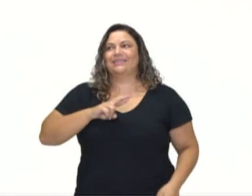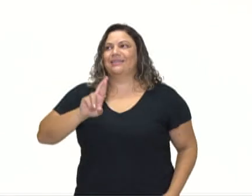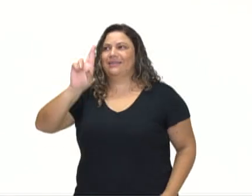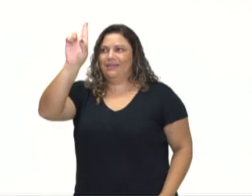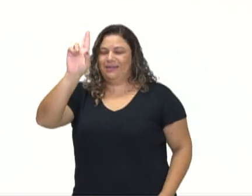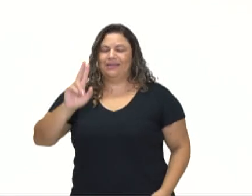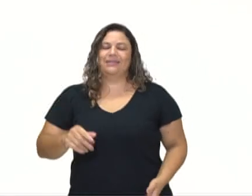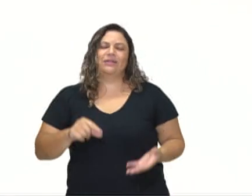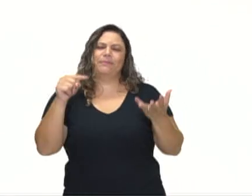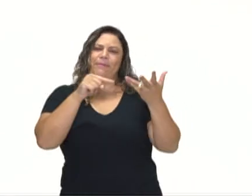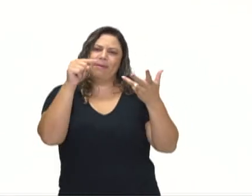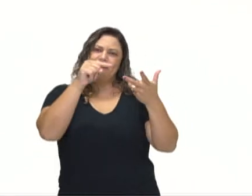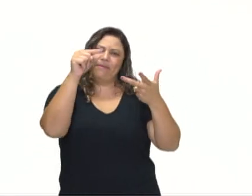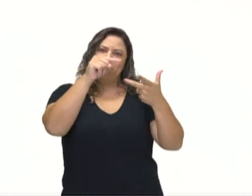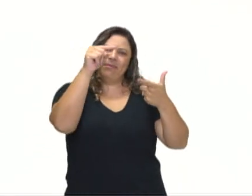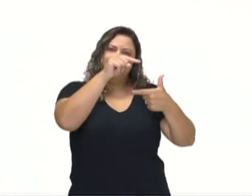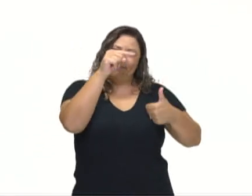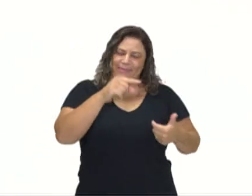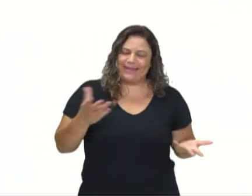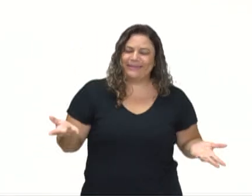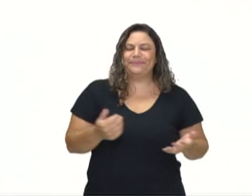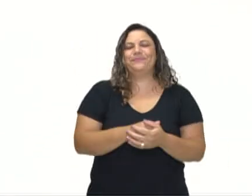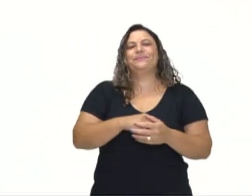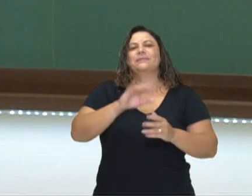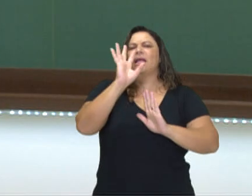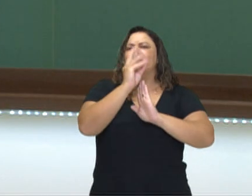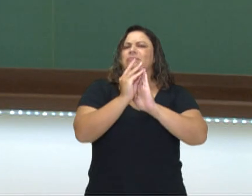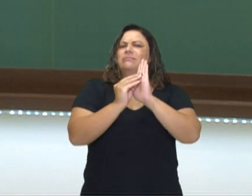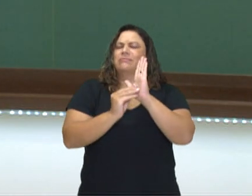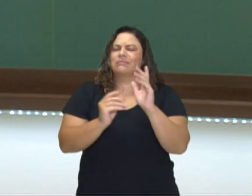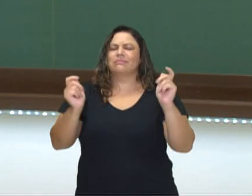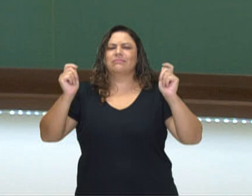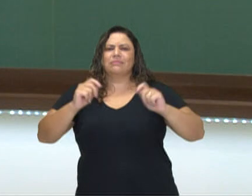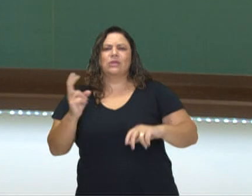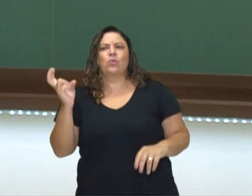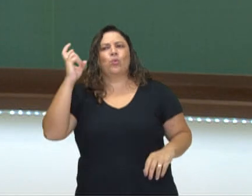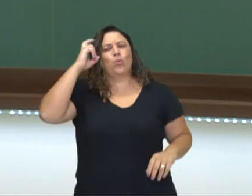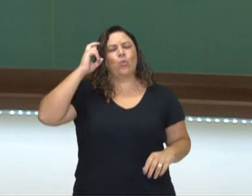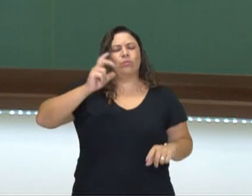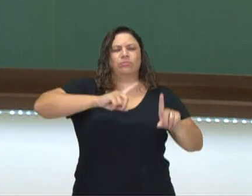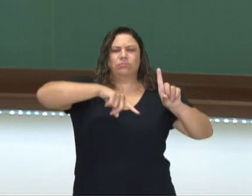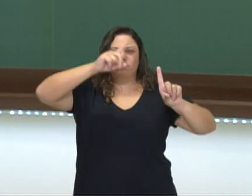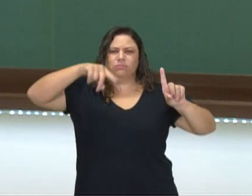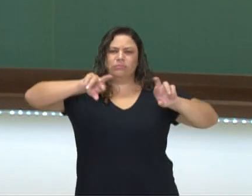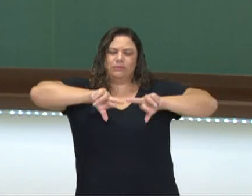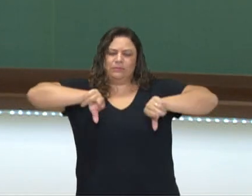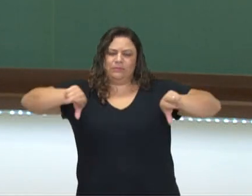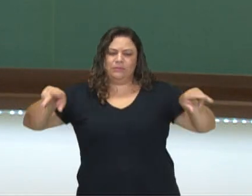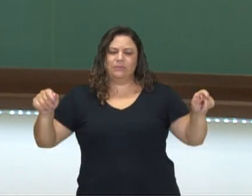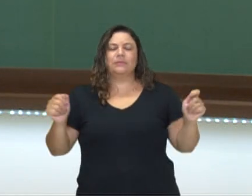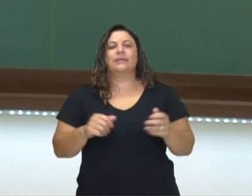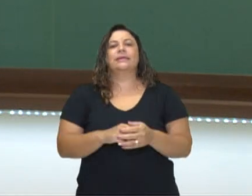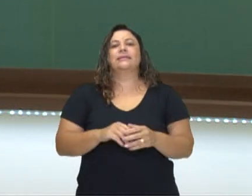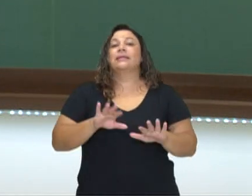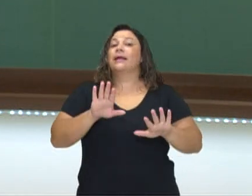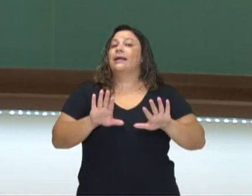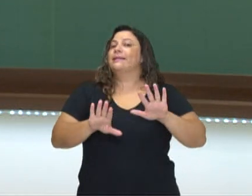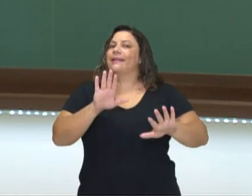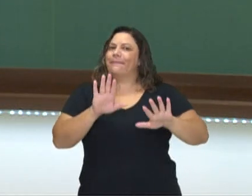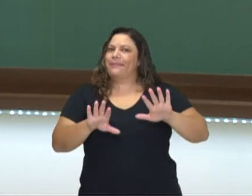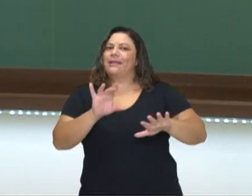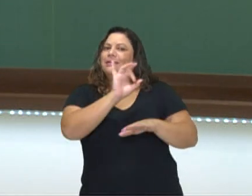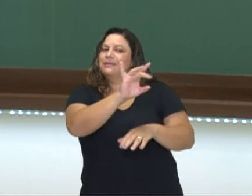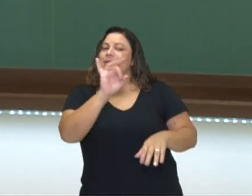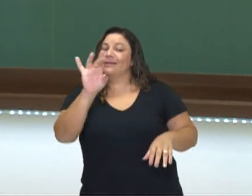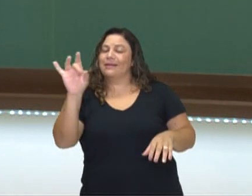religião. Então, isso aqui são elementos culturais que vão variar, que vão se diferenciar de acordo com